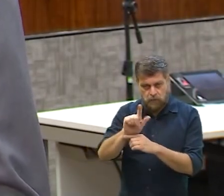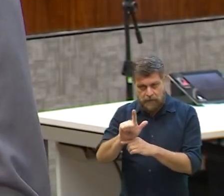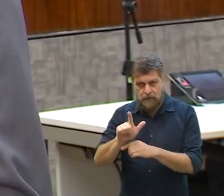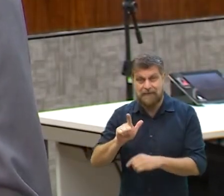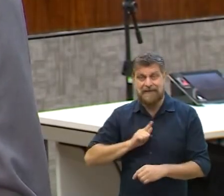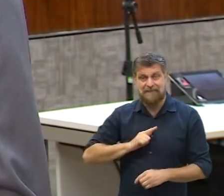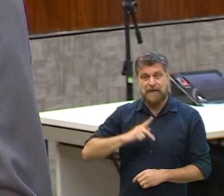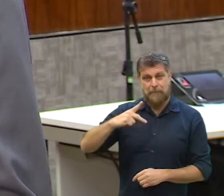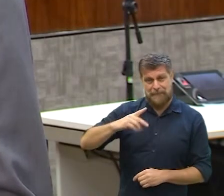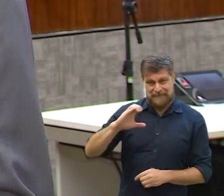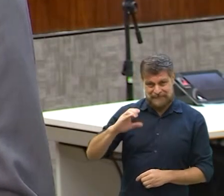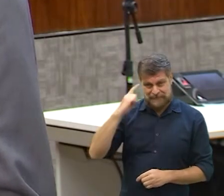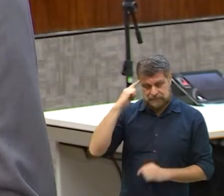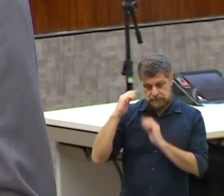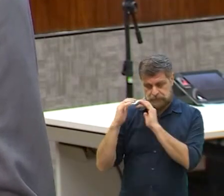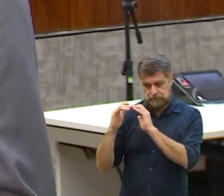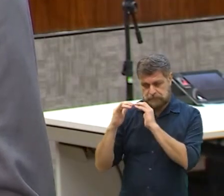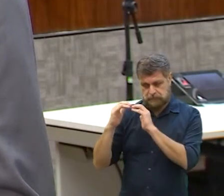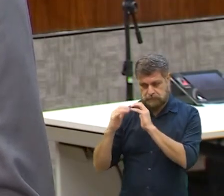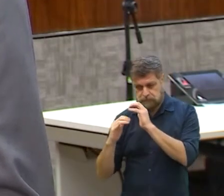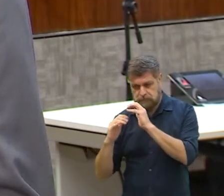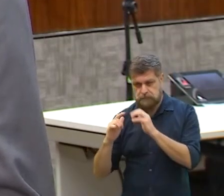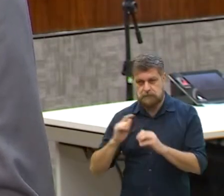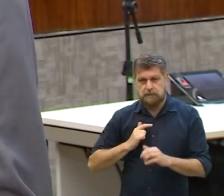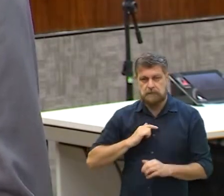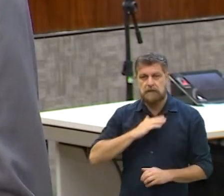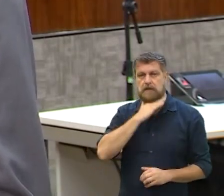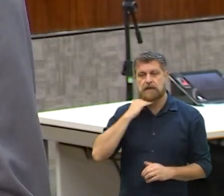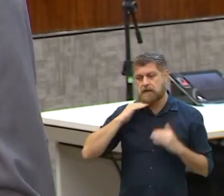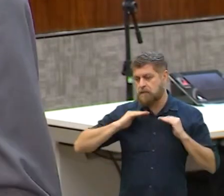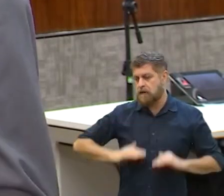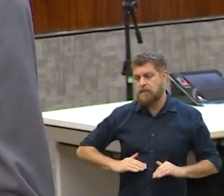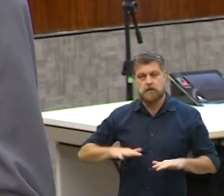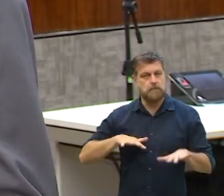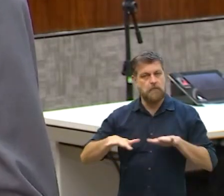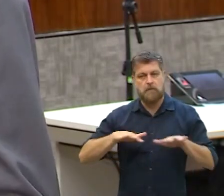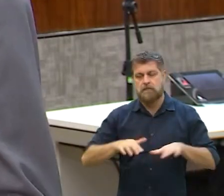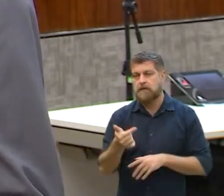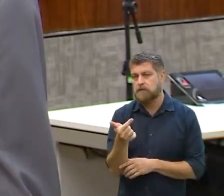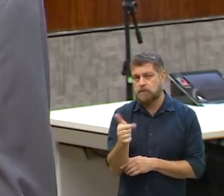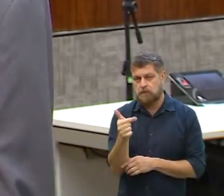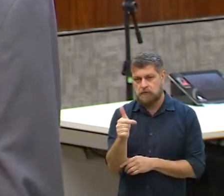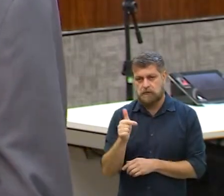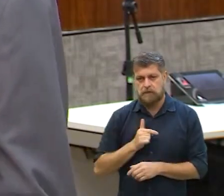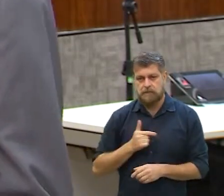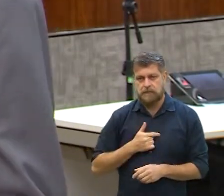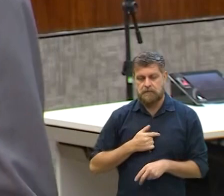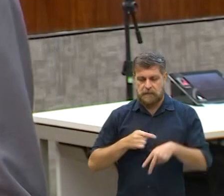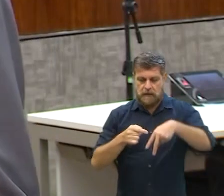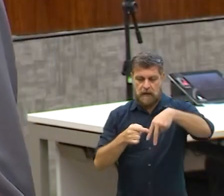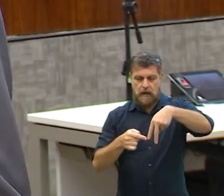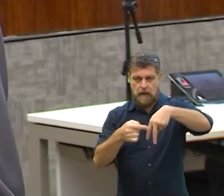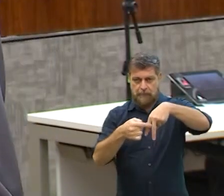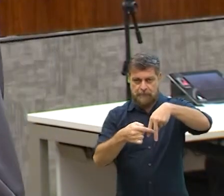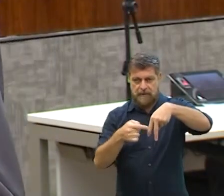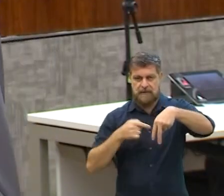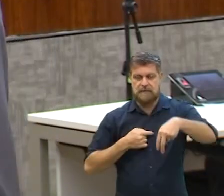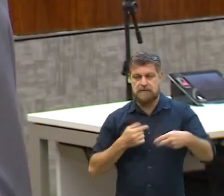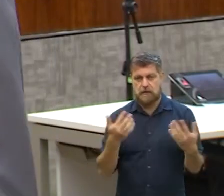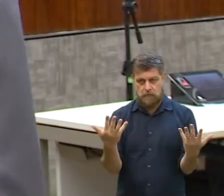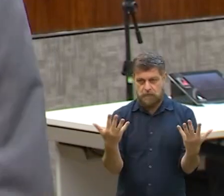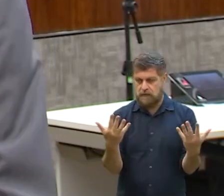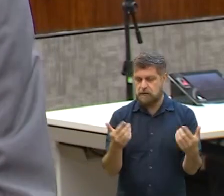teve paralisia cerebral e tem também a tetraplegia. Ele não se mexe. Então tem os 2 membros inferiores